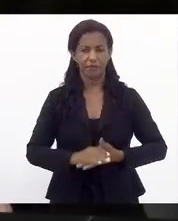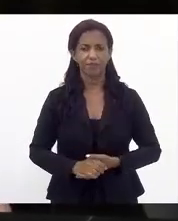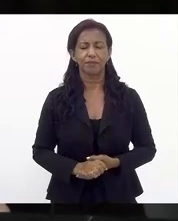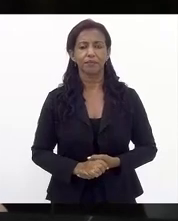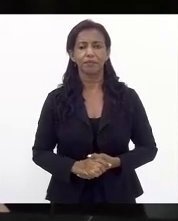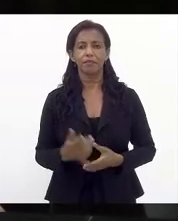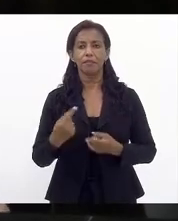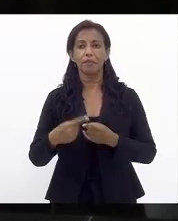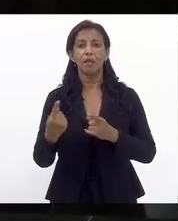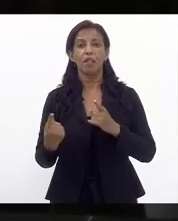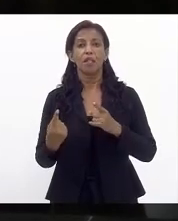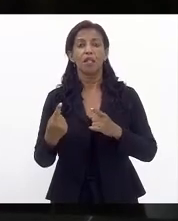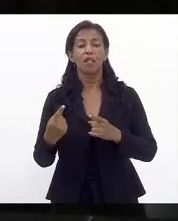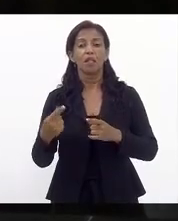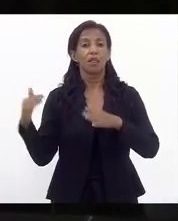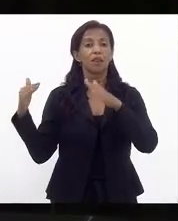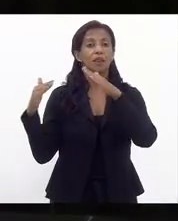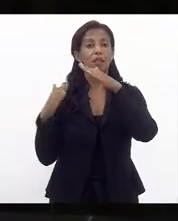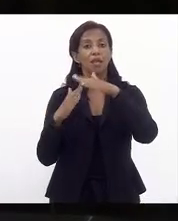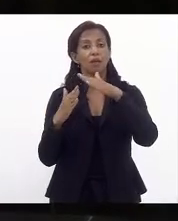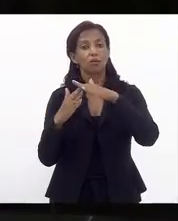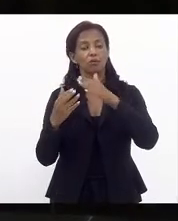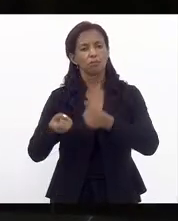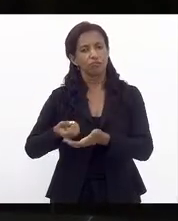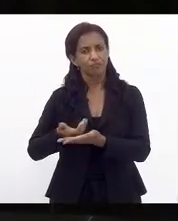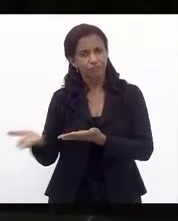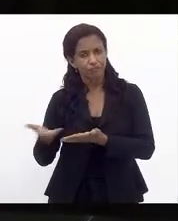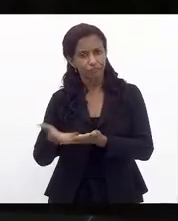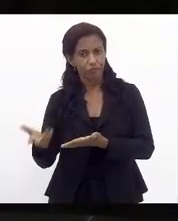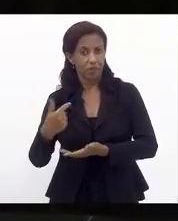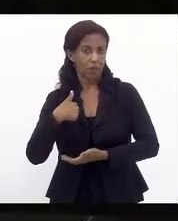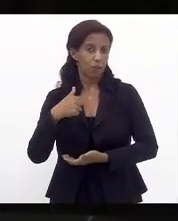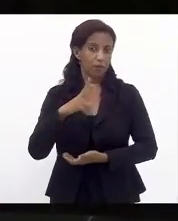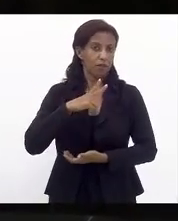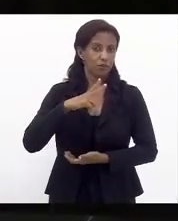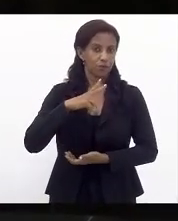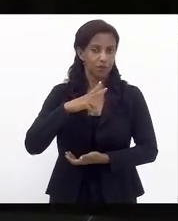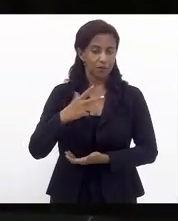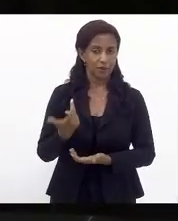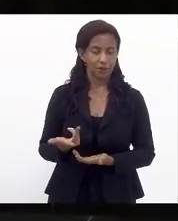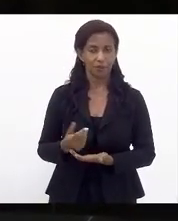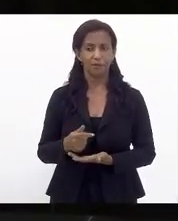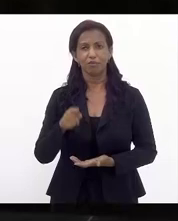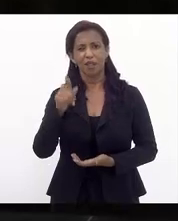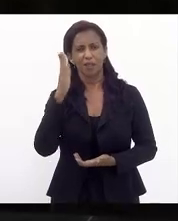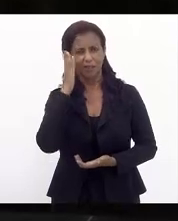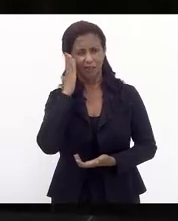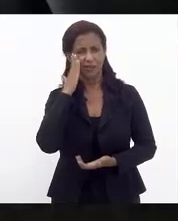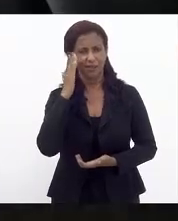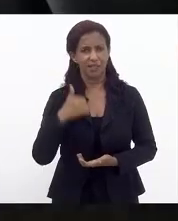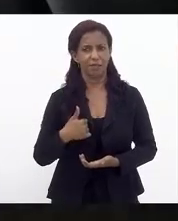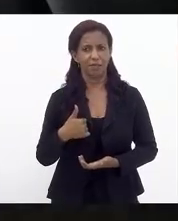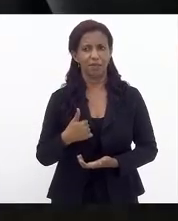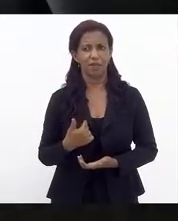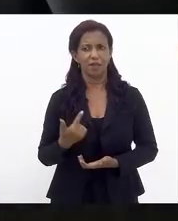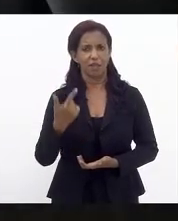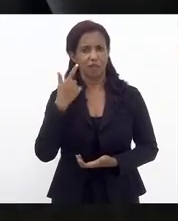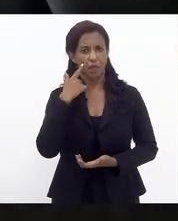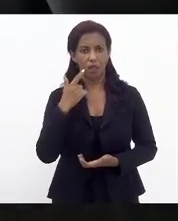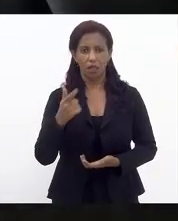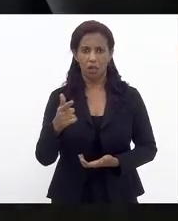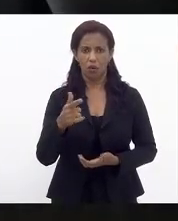porque a volto a dizer teto de gasto eu até particularmente presente senhor sabe disso eu considero